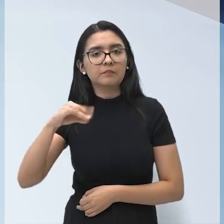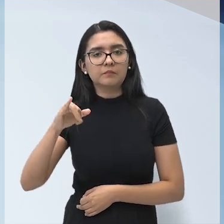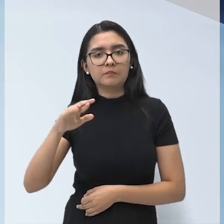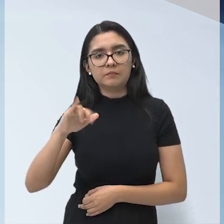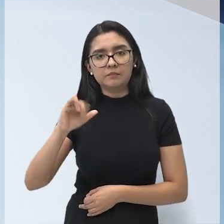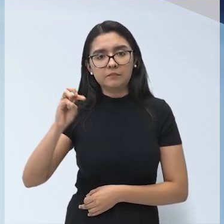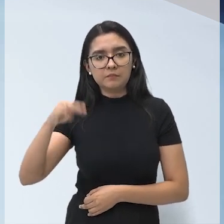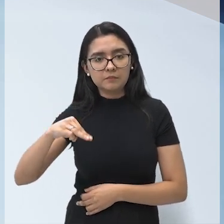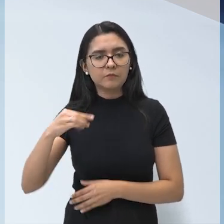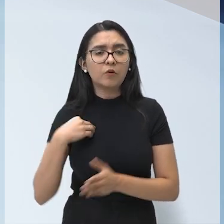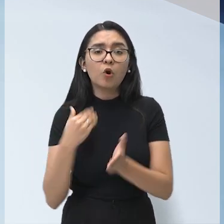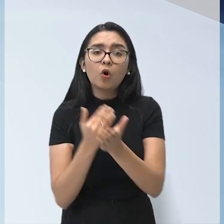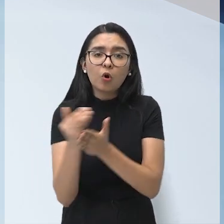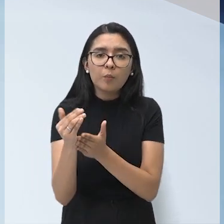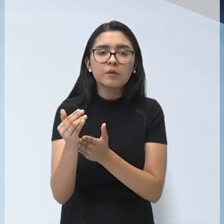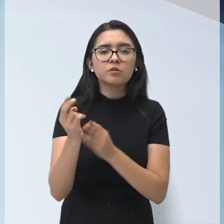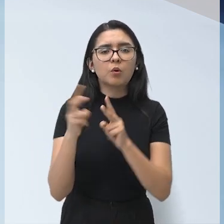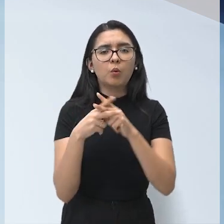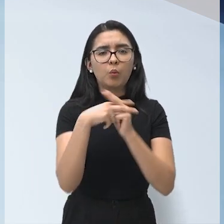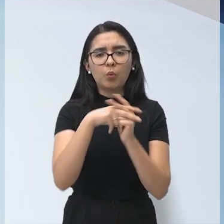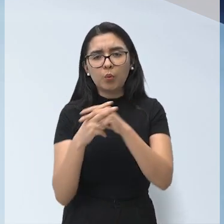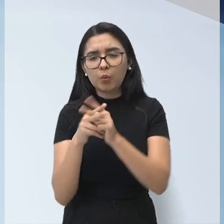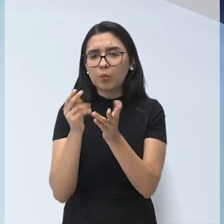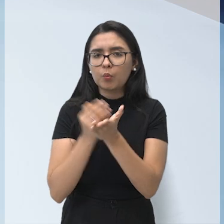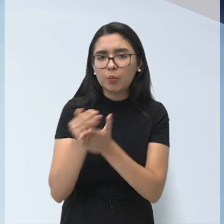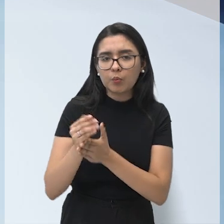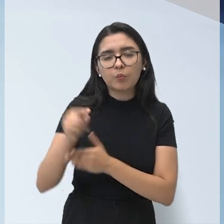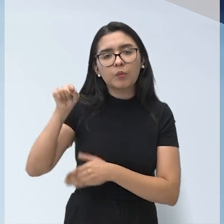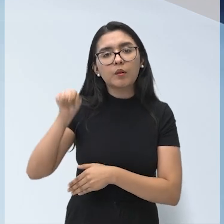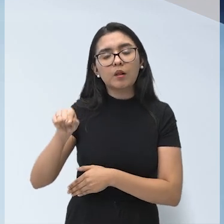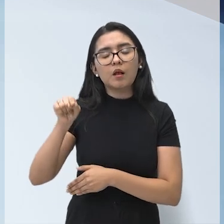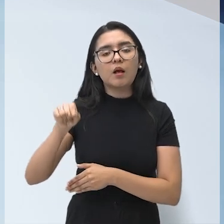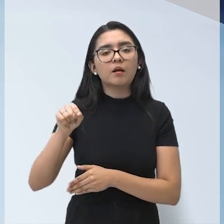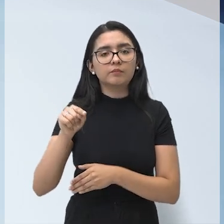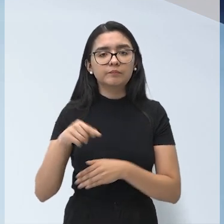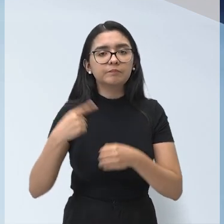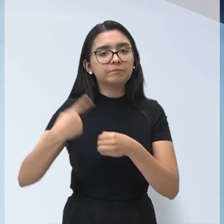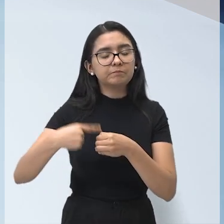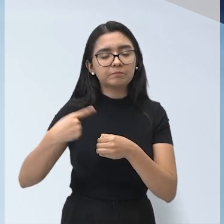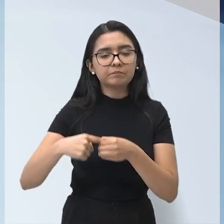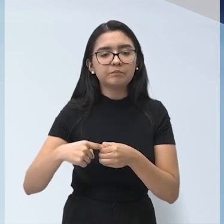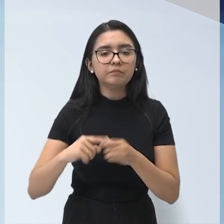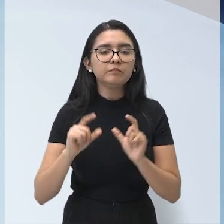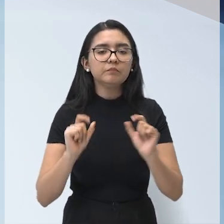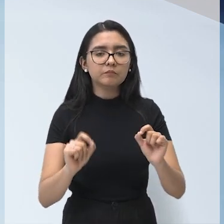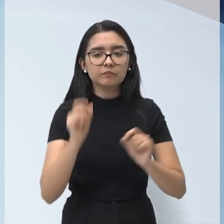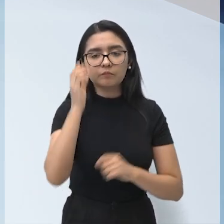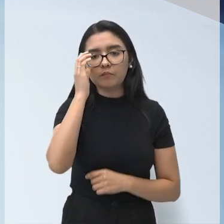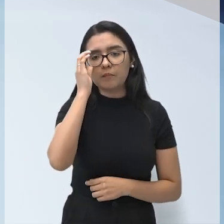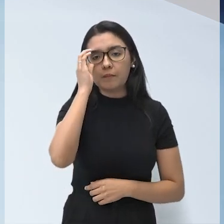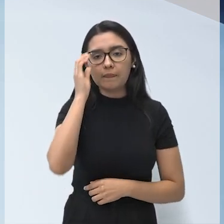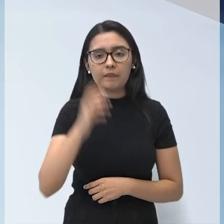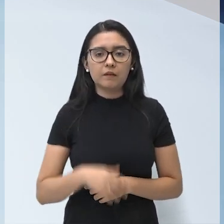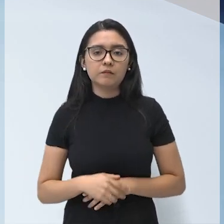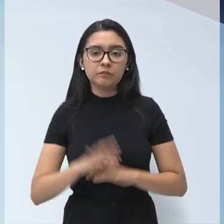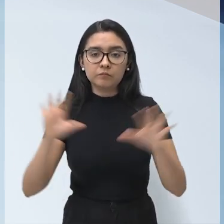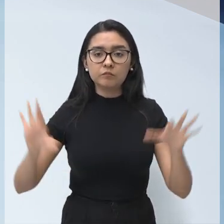que o Tarracá começou a surgir, através do quê? Da junção aí